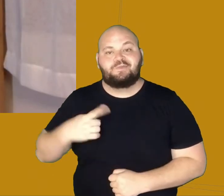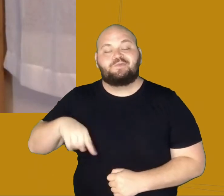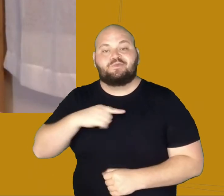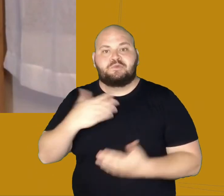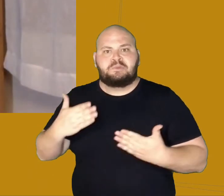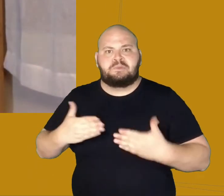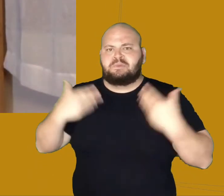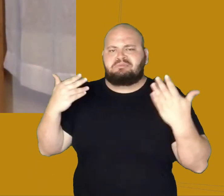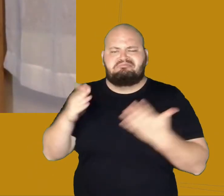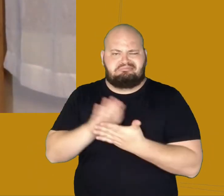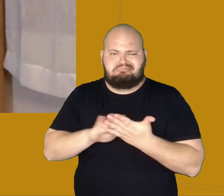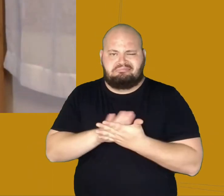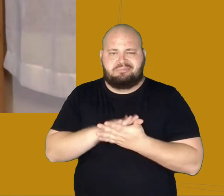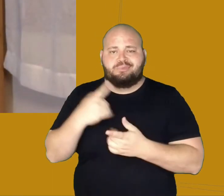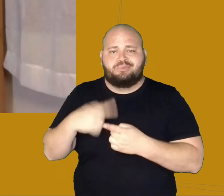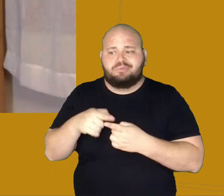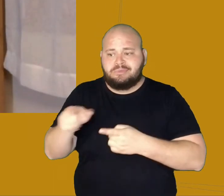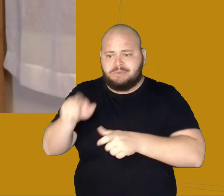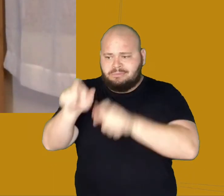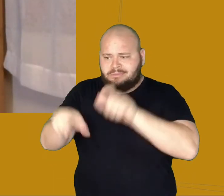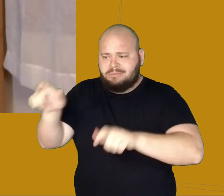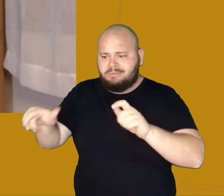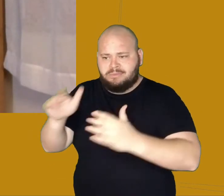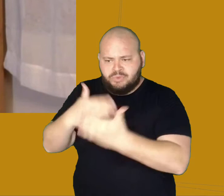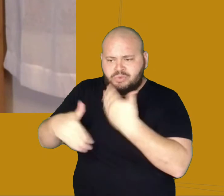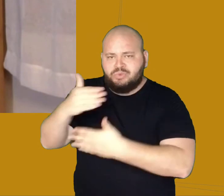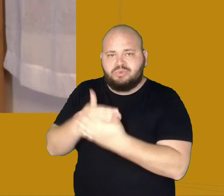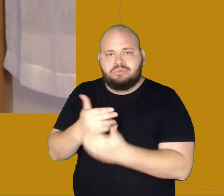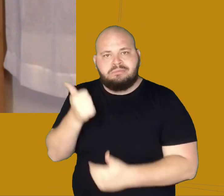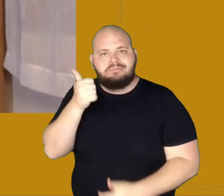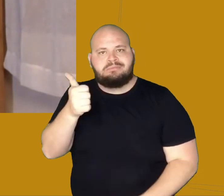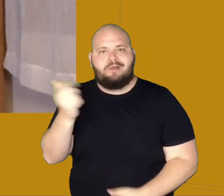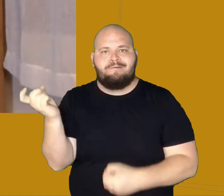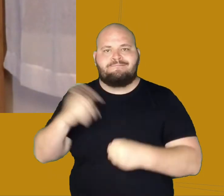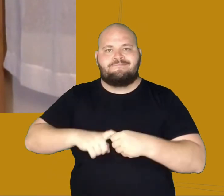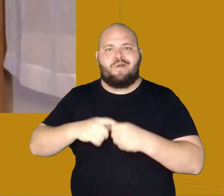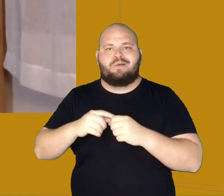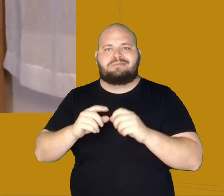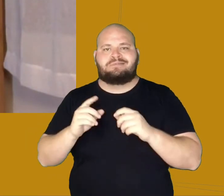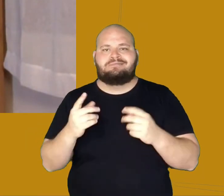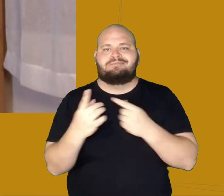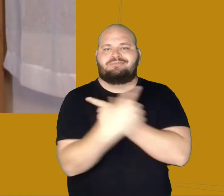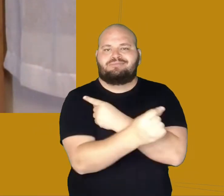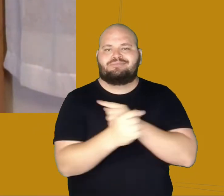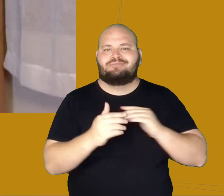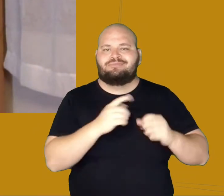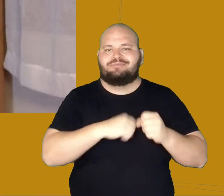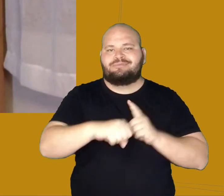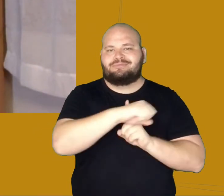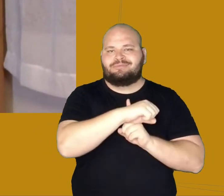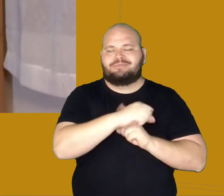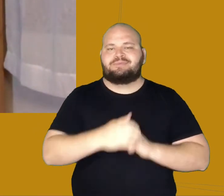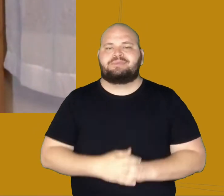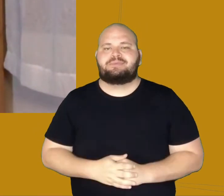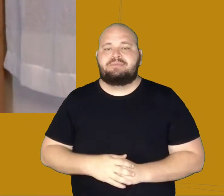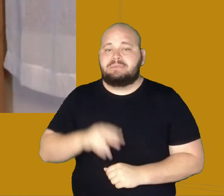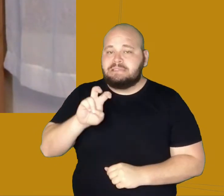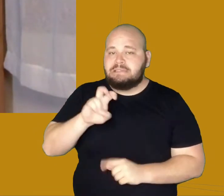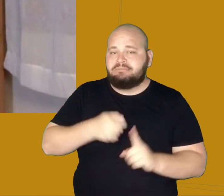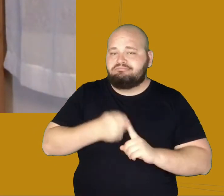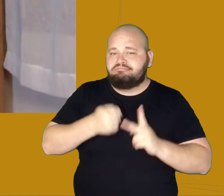Não é surpresa nenhuma que, muito rapidamente, todos os doentes respondam ao tratamento e sejam liberados. 5